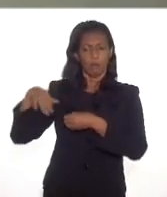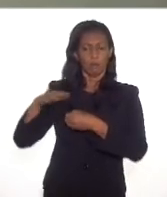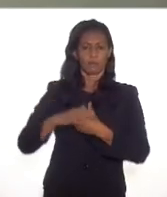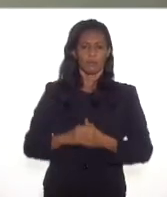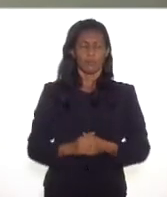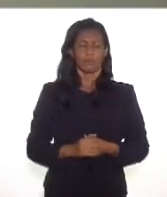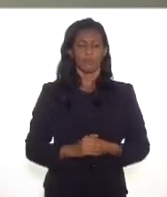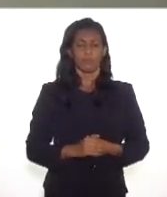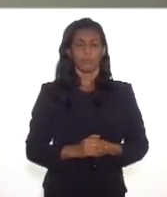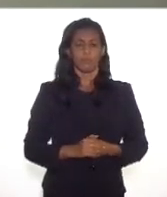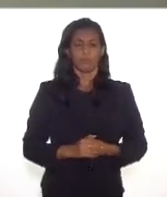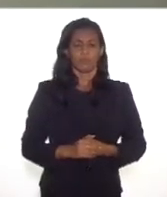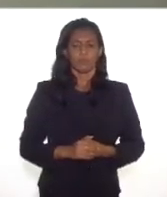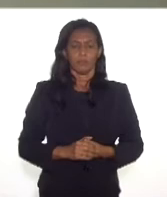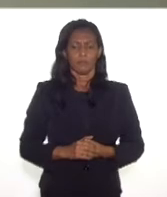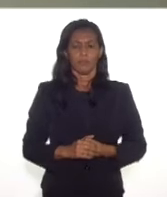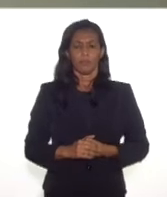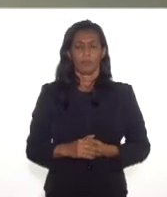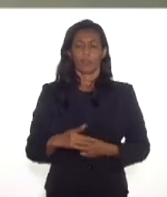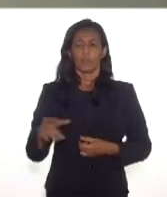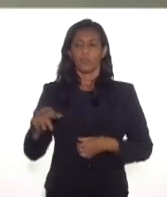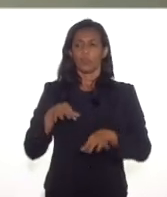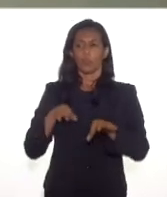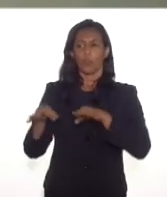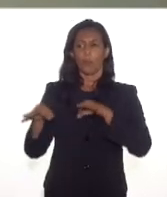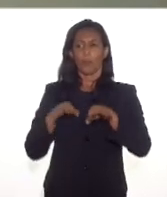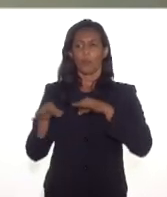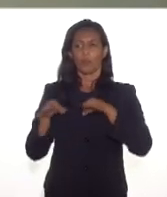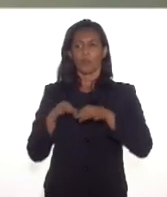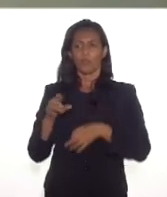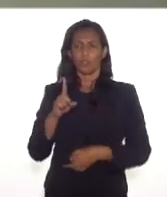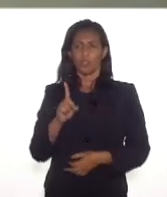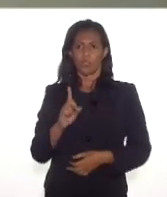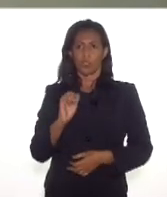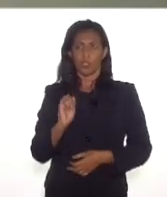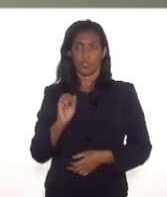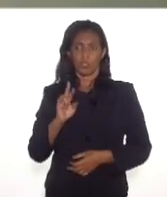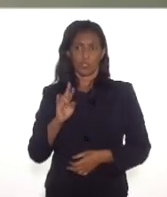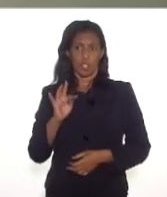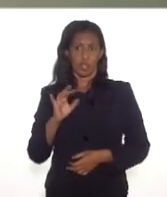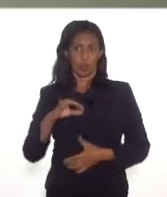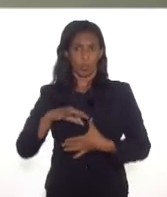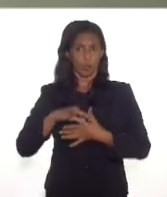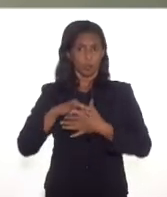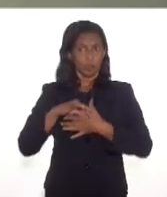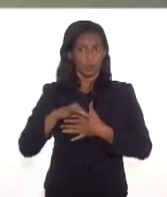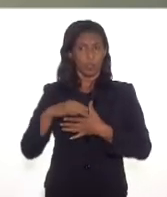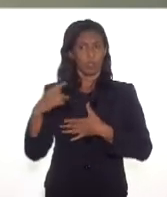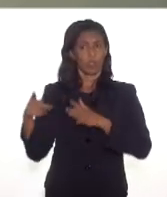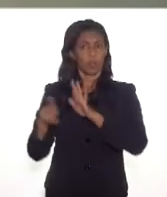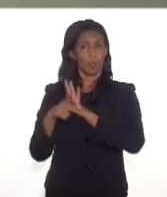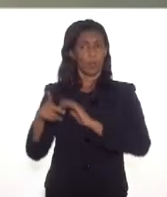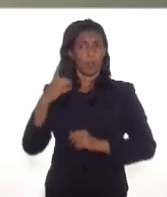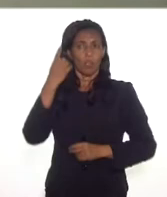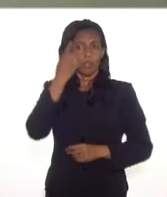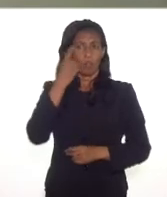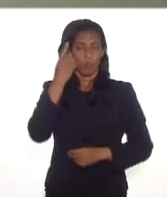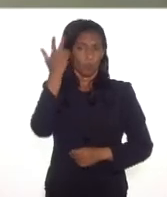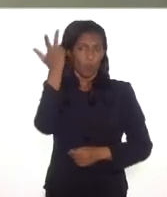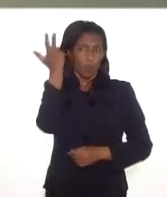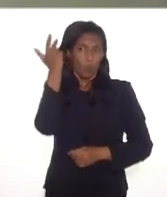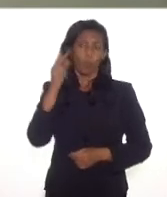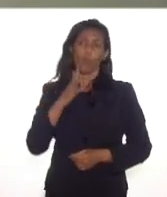atualizações, dos planos diretores, que o deputado Eliomar Coelho conhece muito